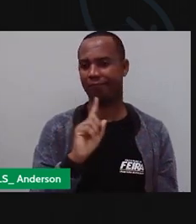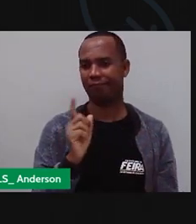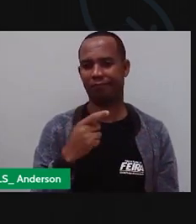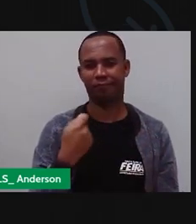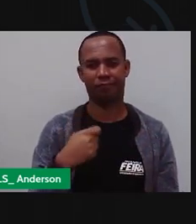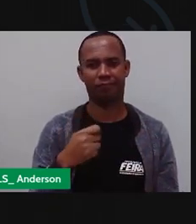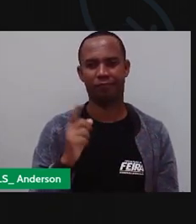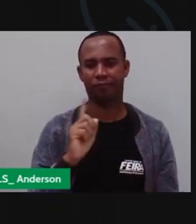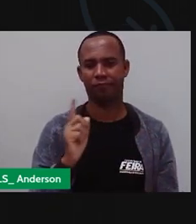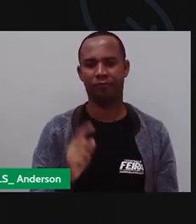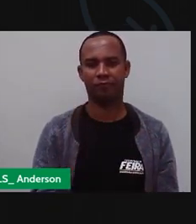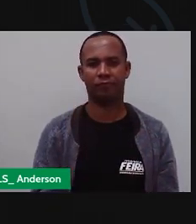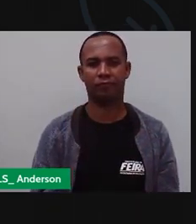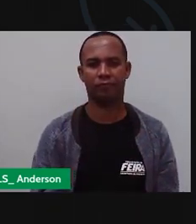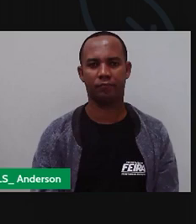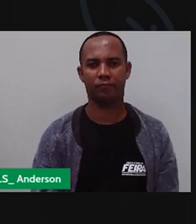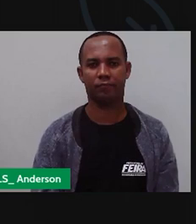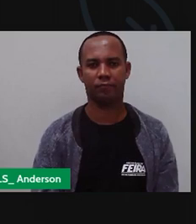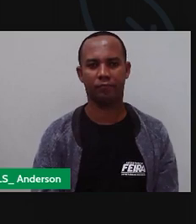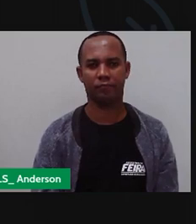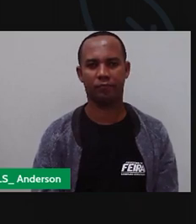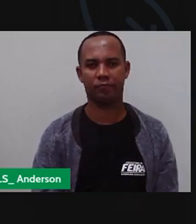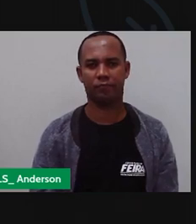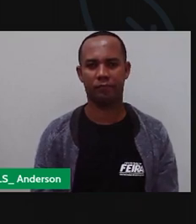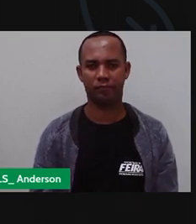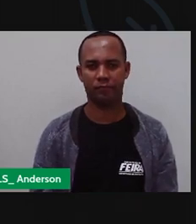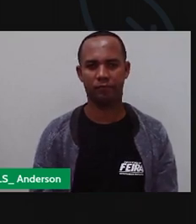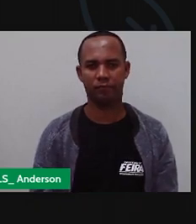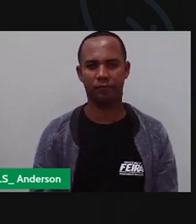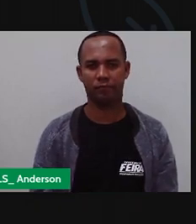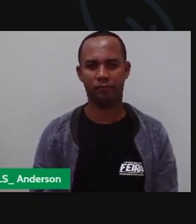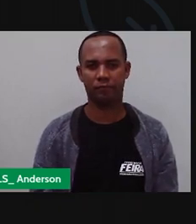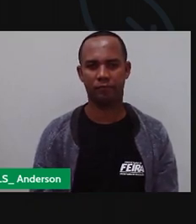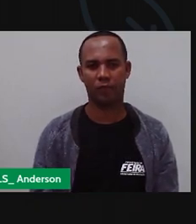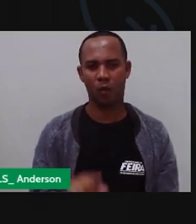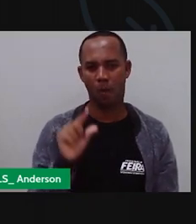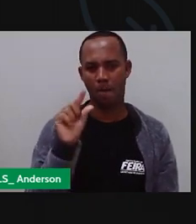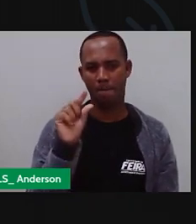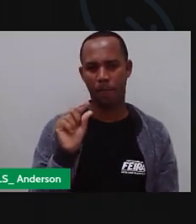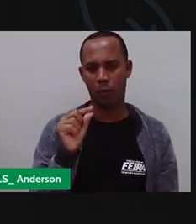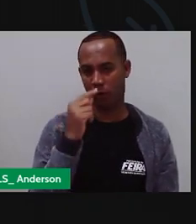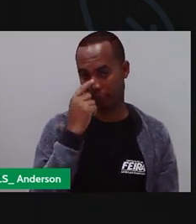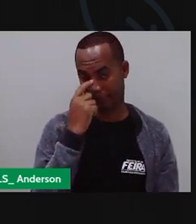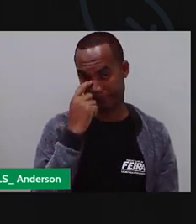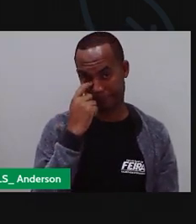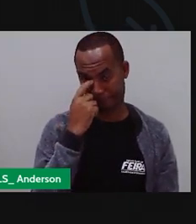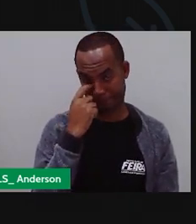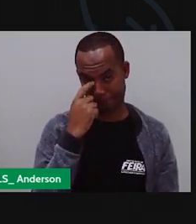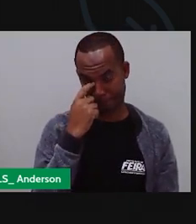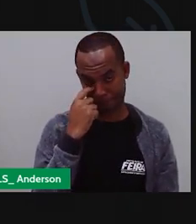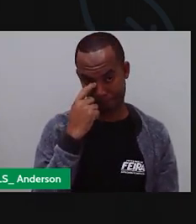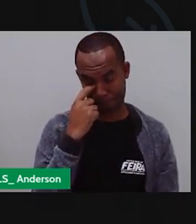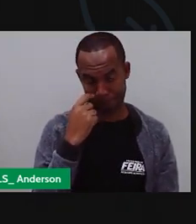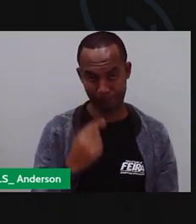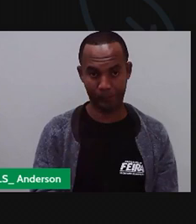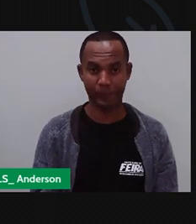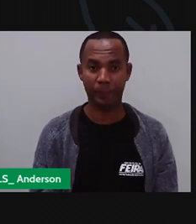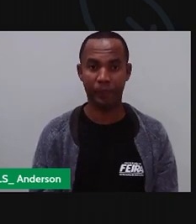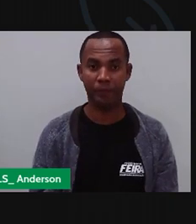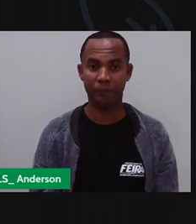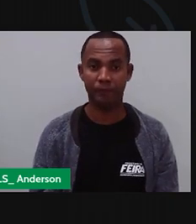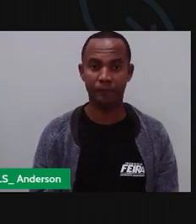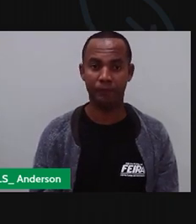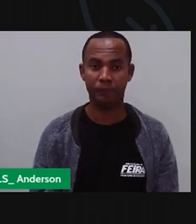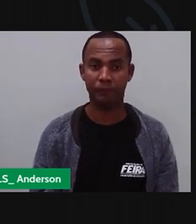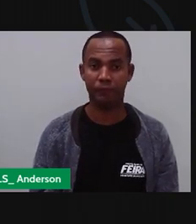vocês visualizarem aí, que a Pró não está colocando, ó. Deixa eu levantar direitinho. A luz não tá deixando. Ó, Pró